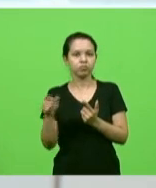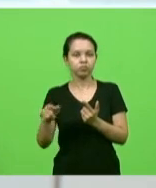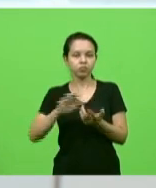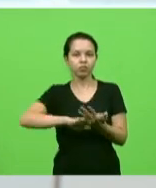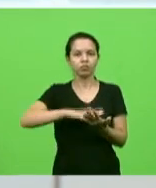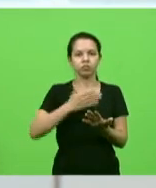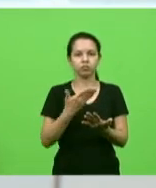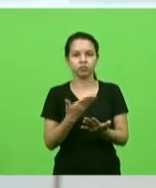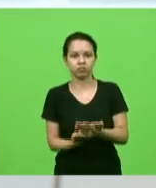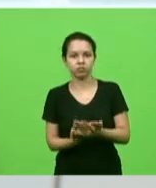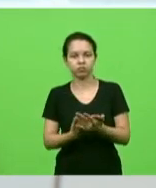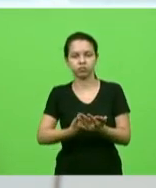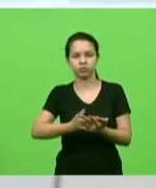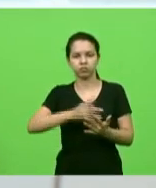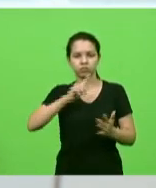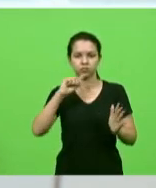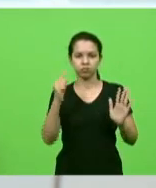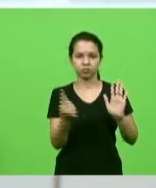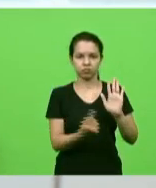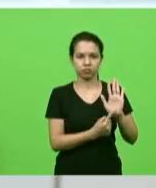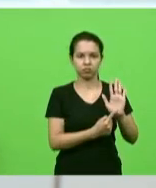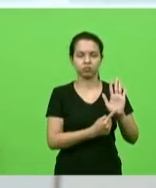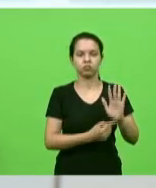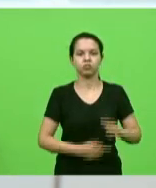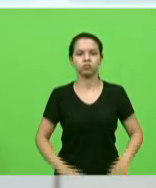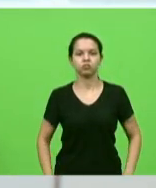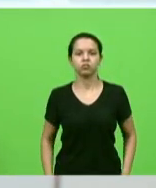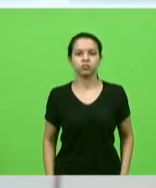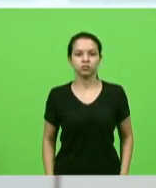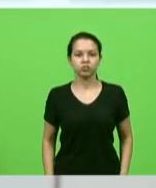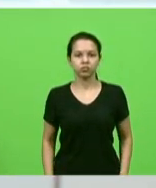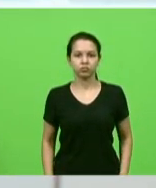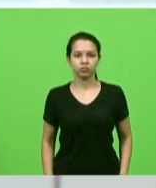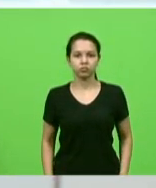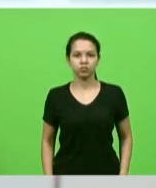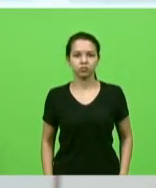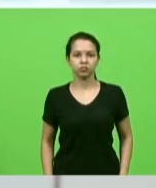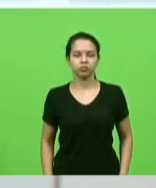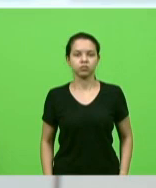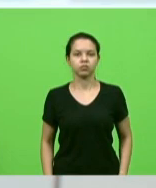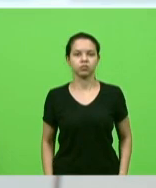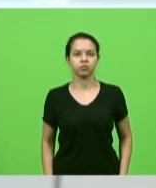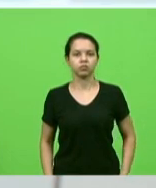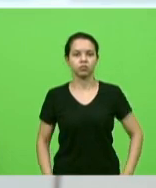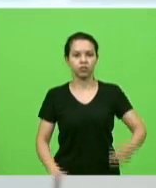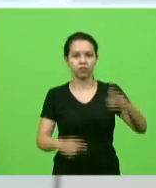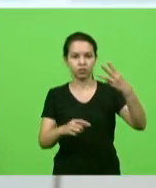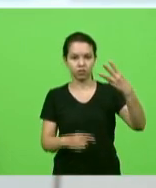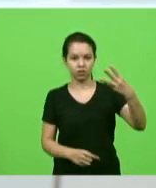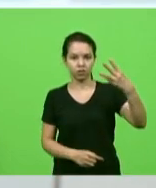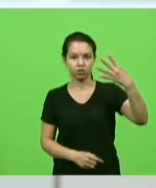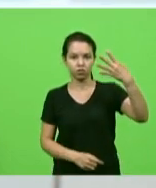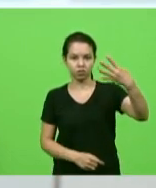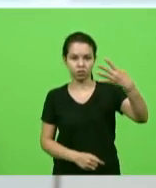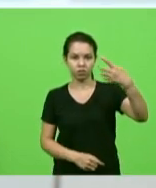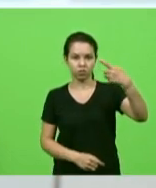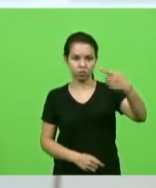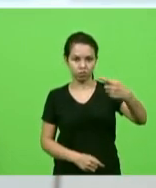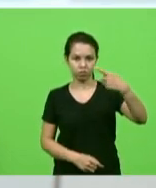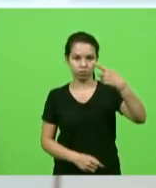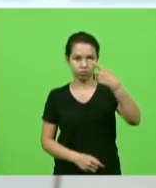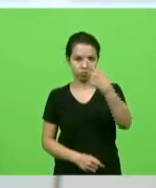denúncia nos como serve e se tem 34 11